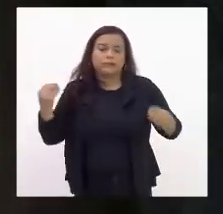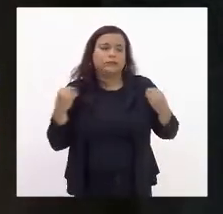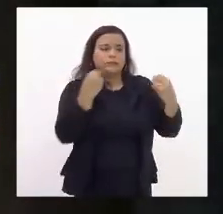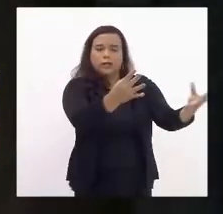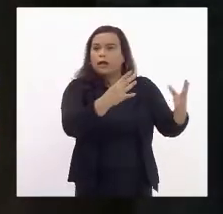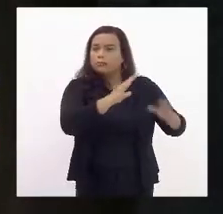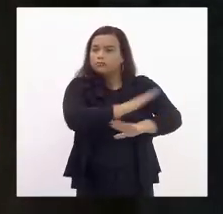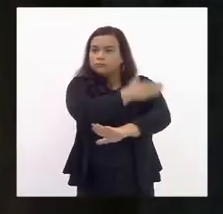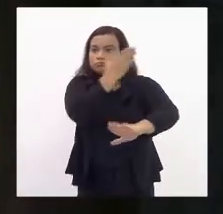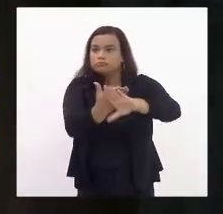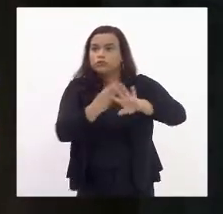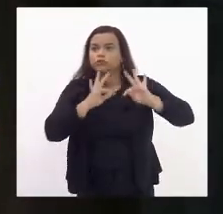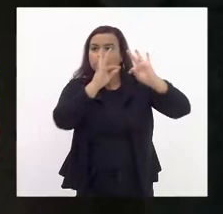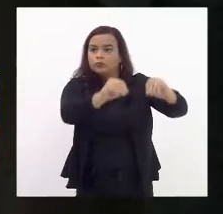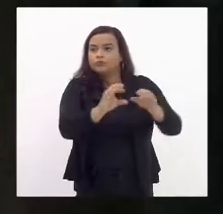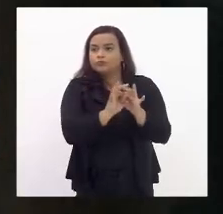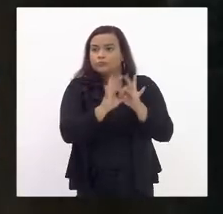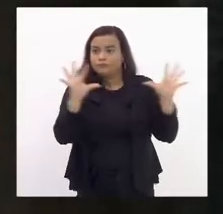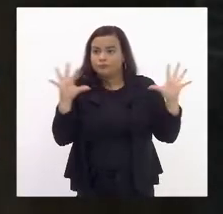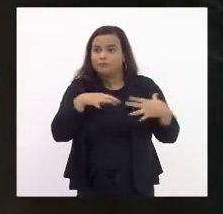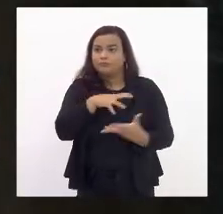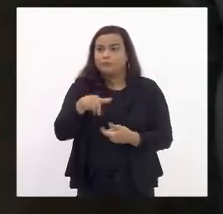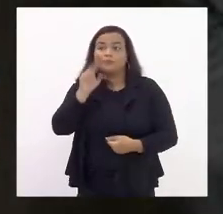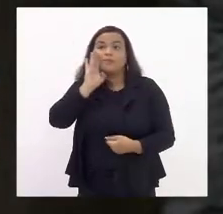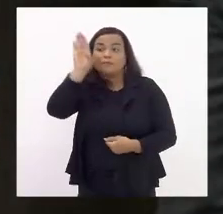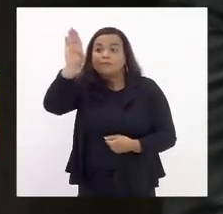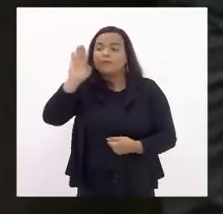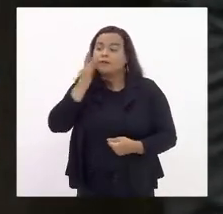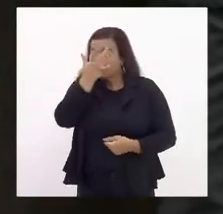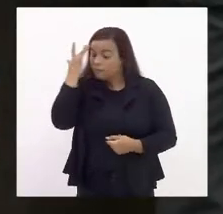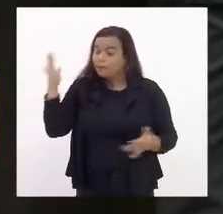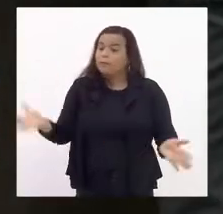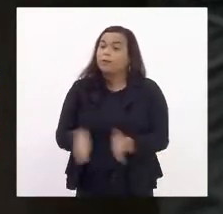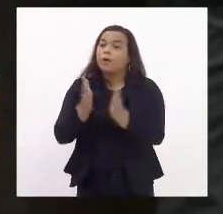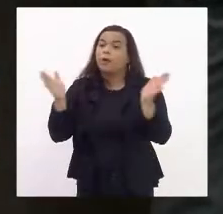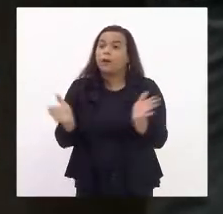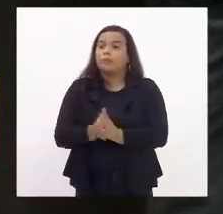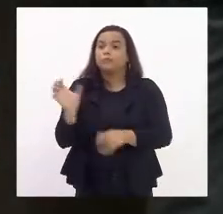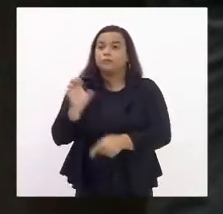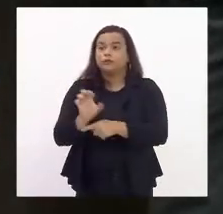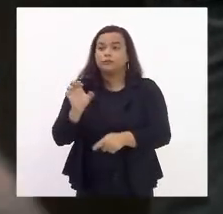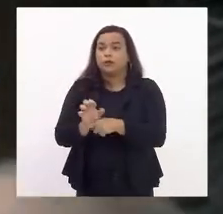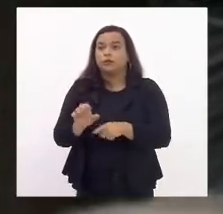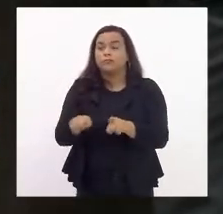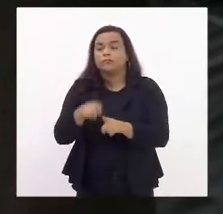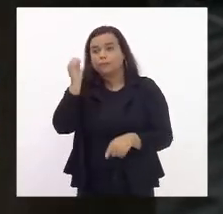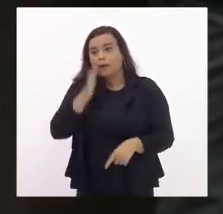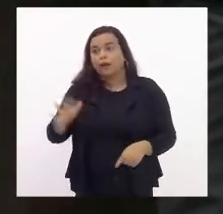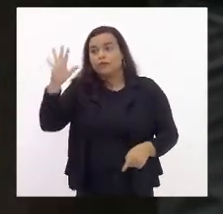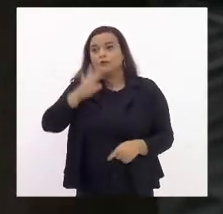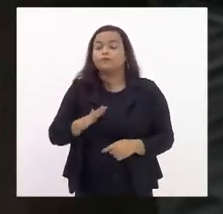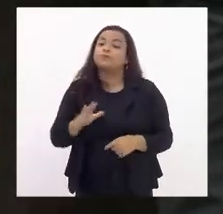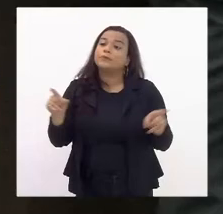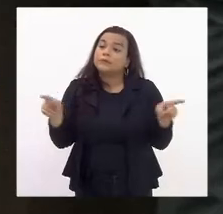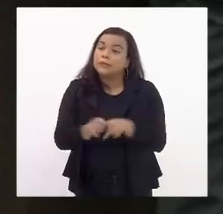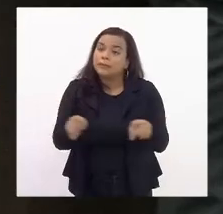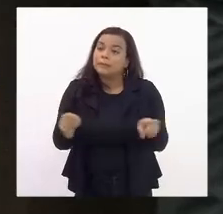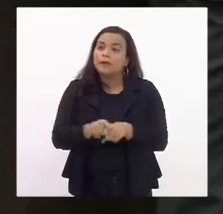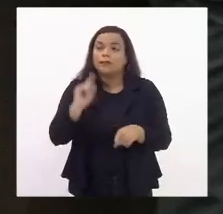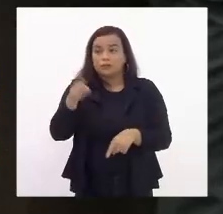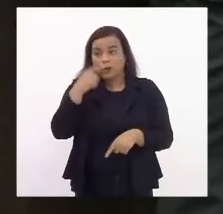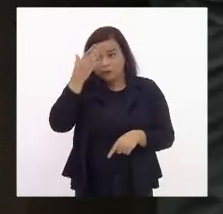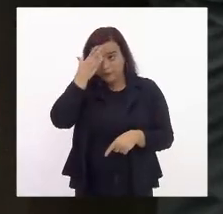integral e universal, em especial à população mais pobre do nosso estado e do nosso Brasil, mas também